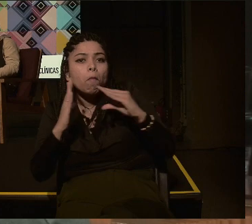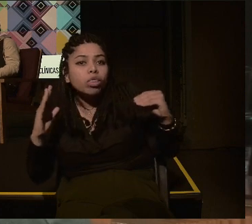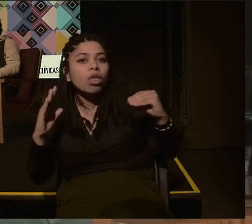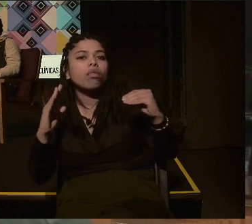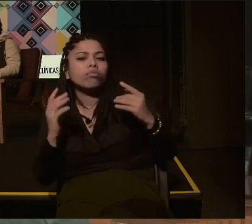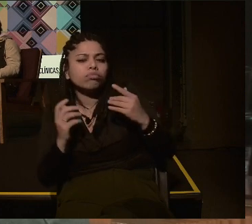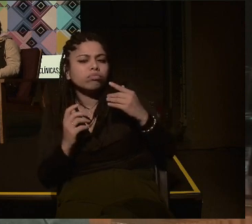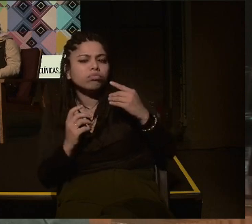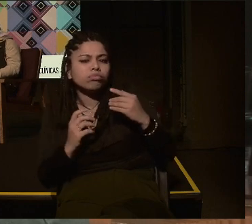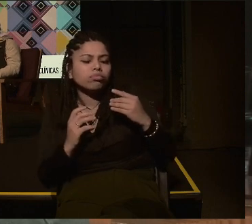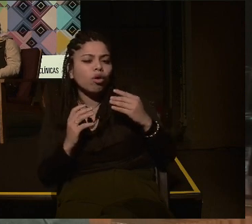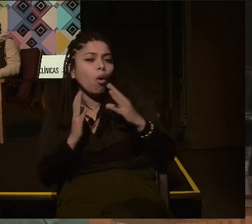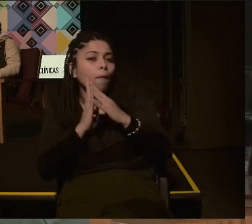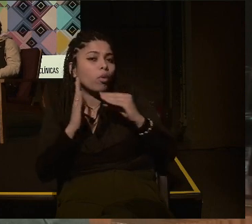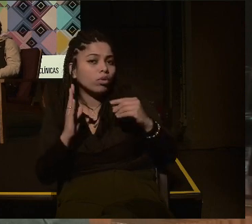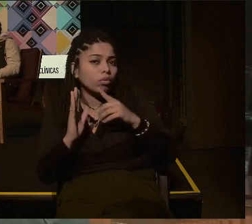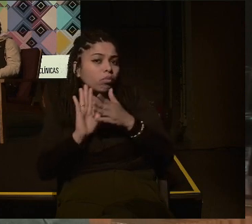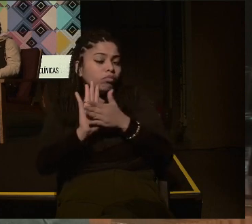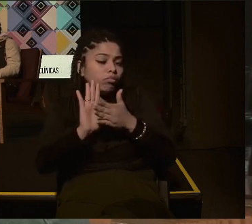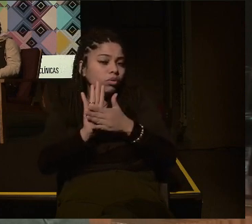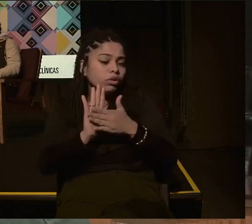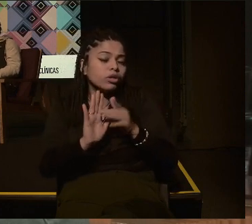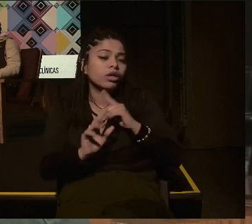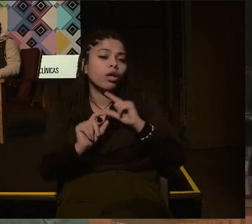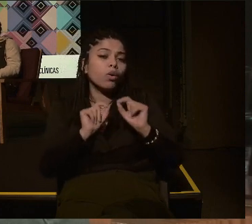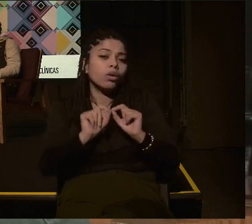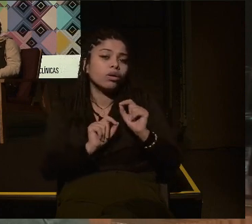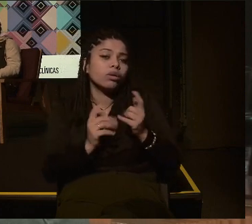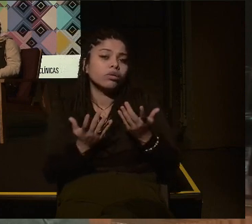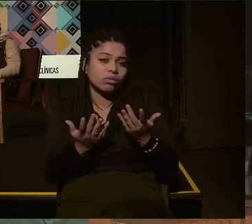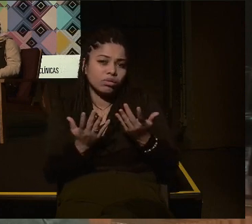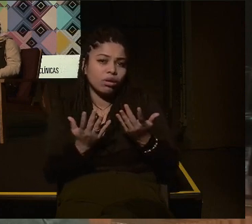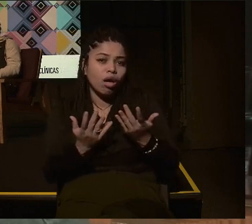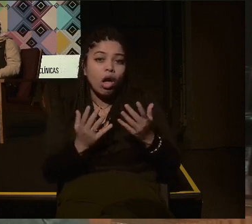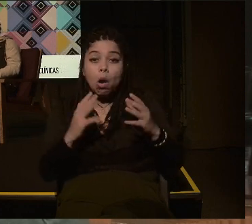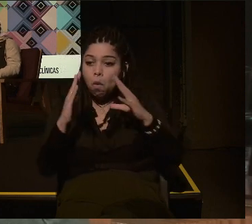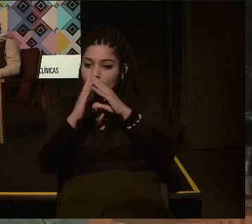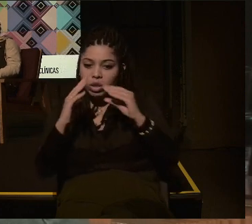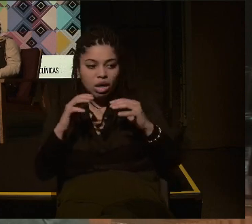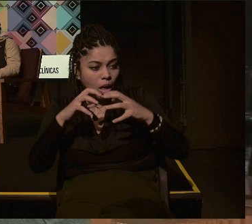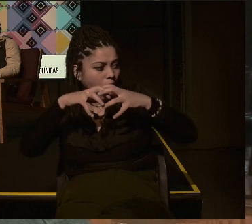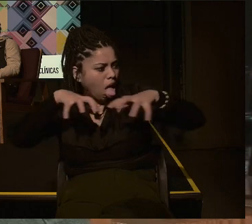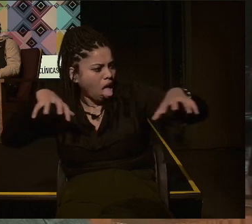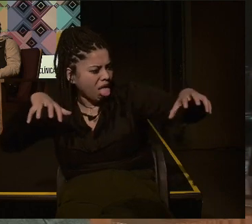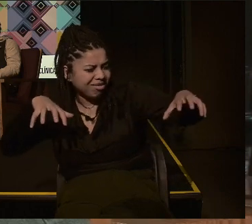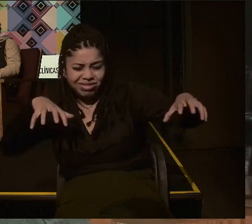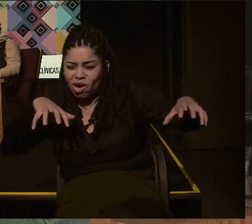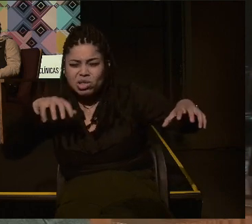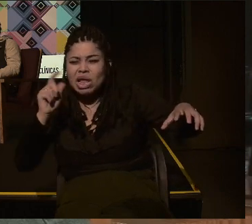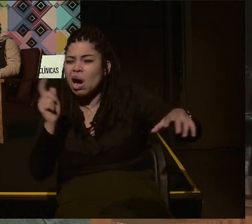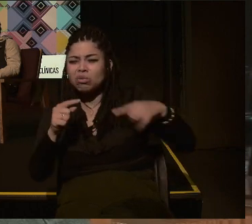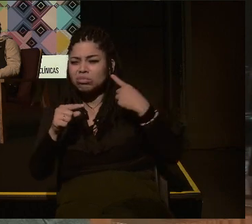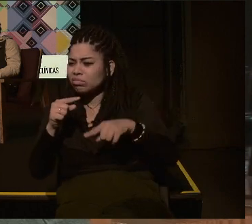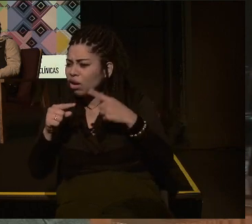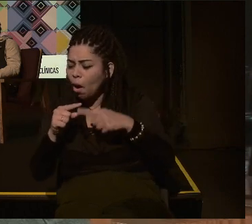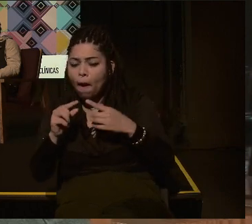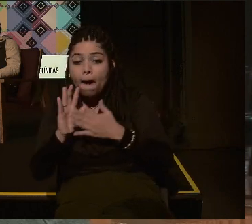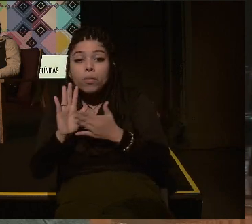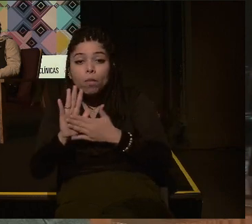Num modelo que foi proposto não apenas para negros, mas num momento que foi